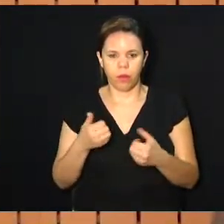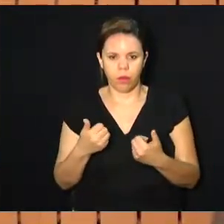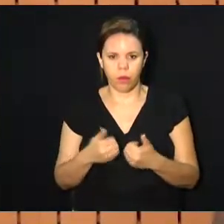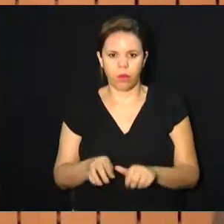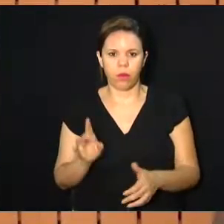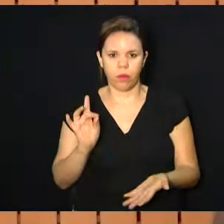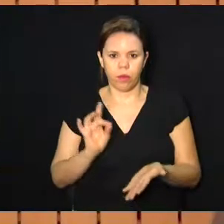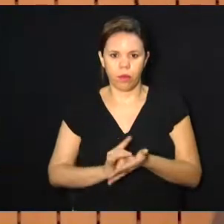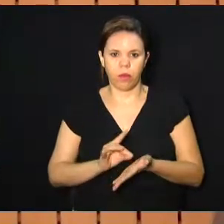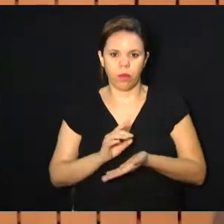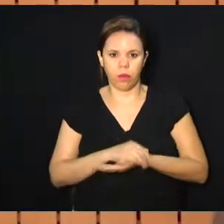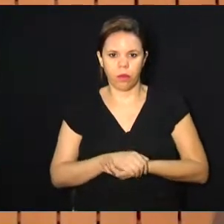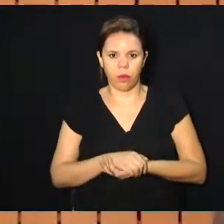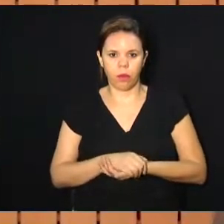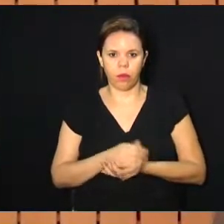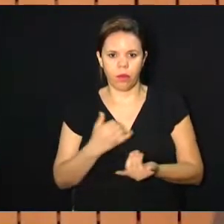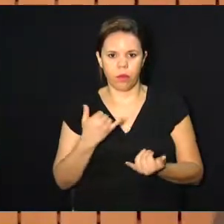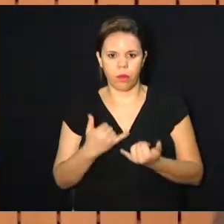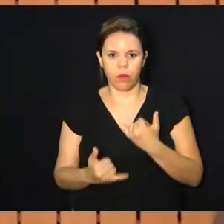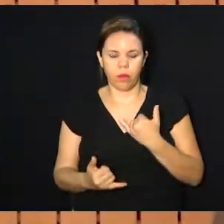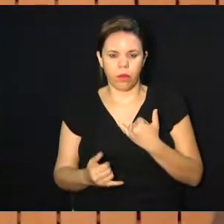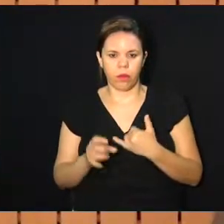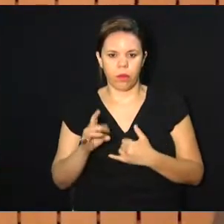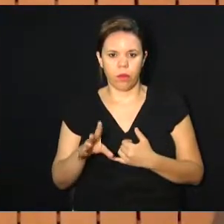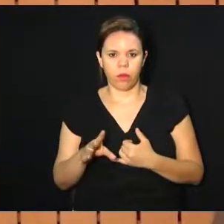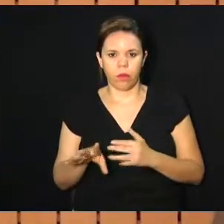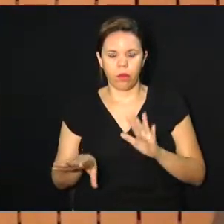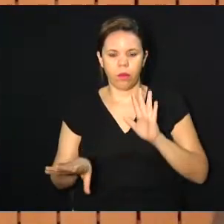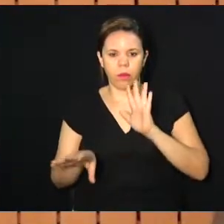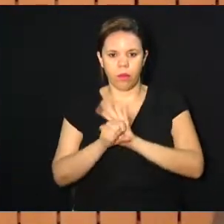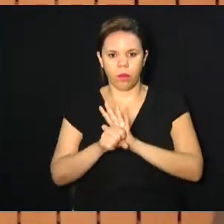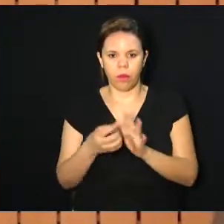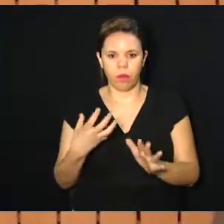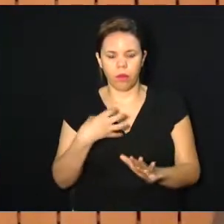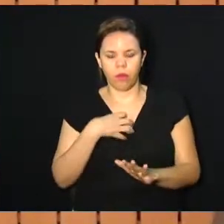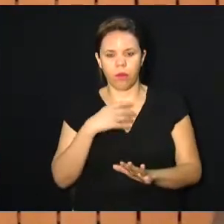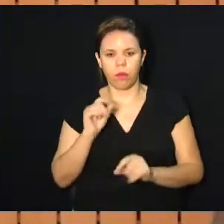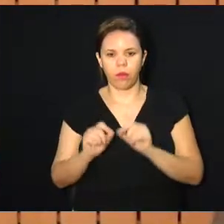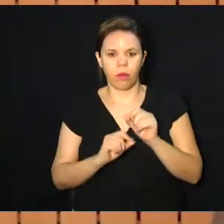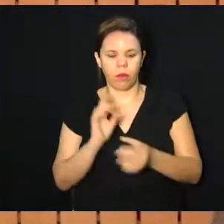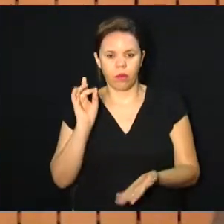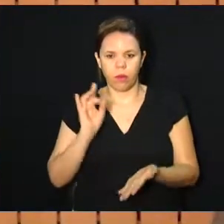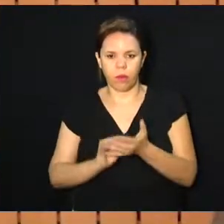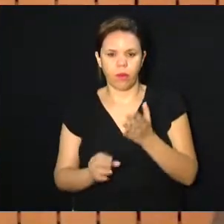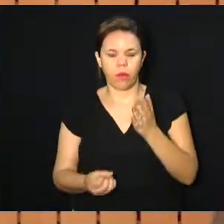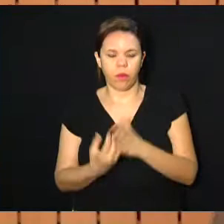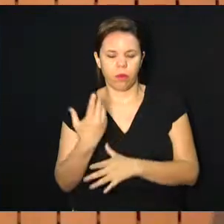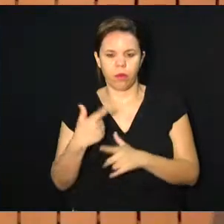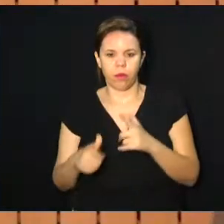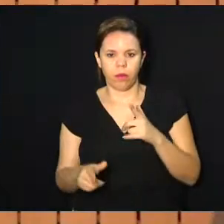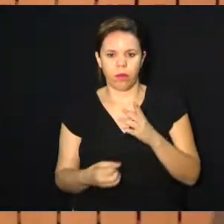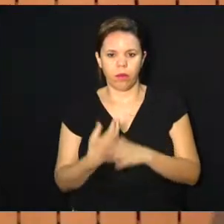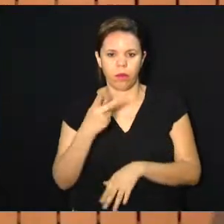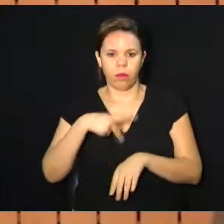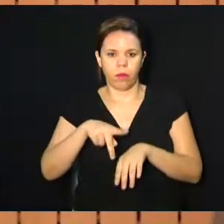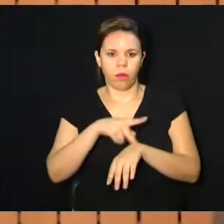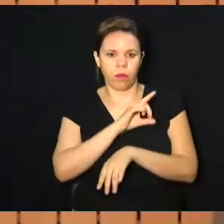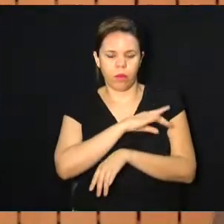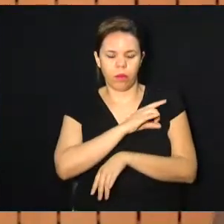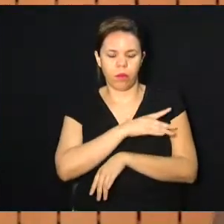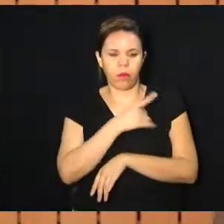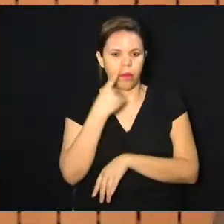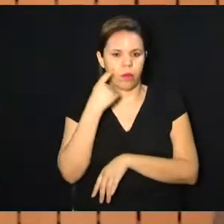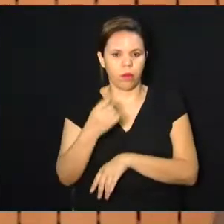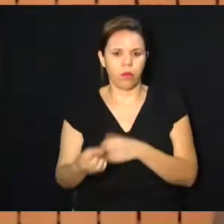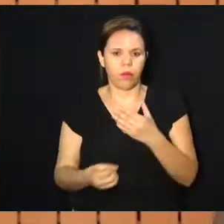na verdade, ele parece canalizar o sentimento do que é a realidade, né? Então, lá no Chile, foi muito interessante,